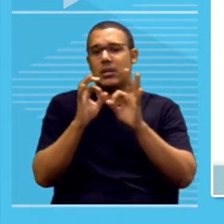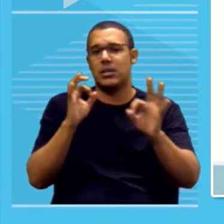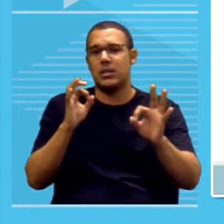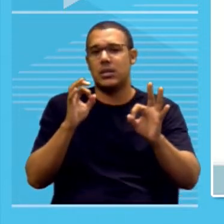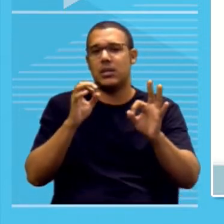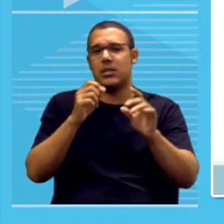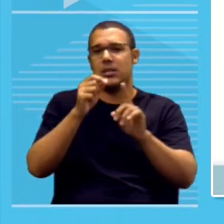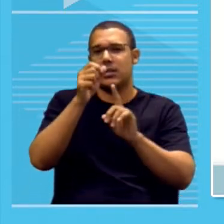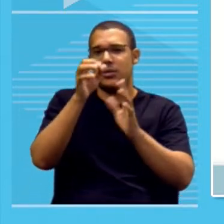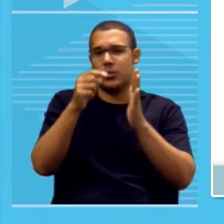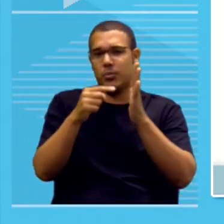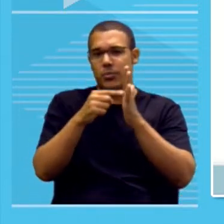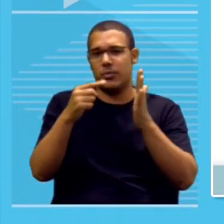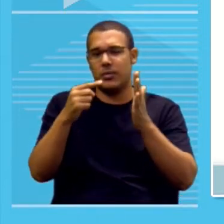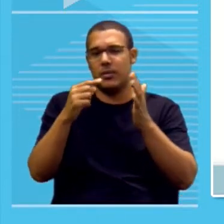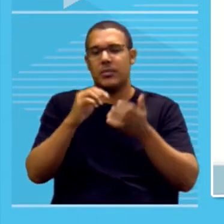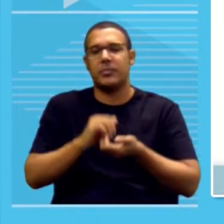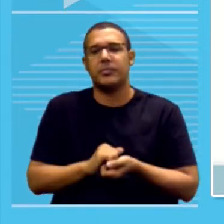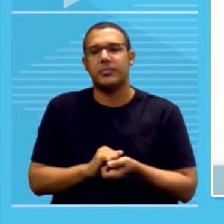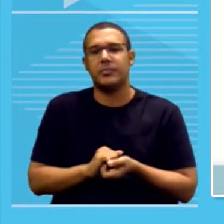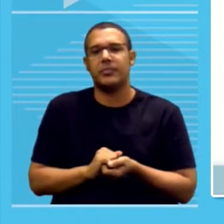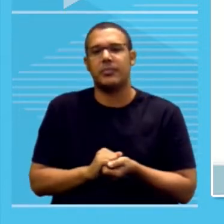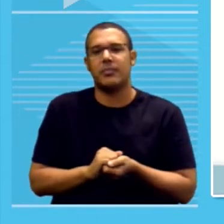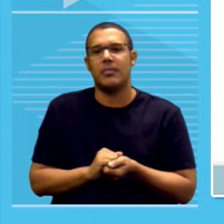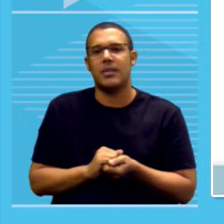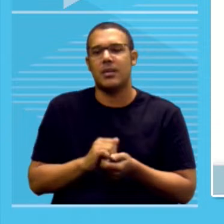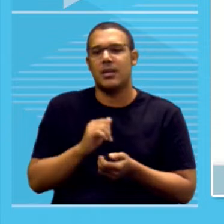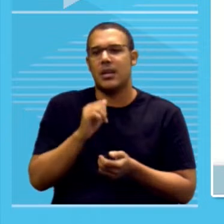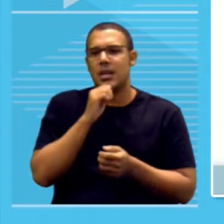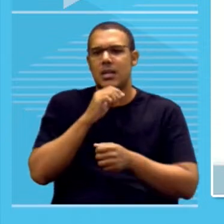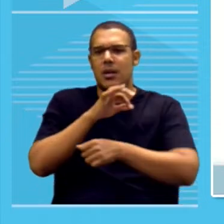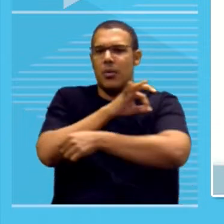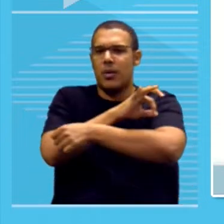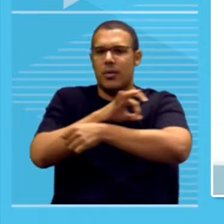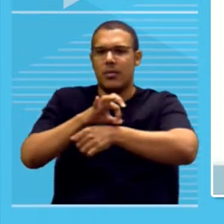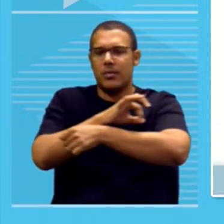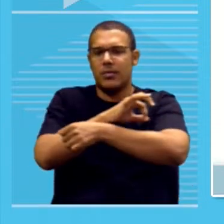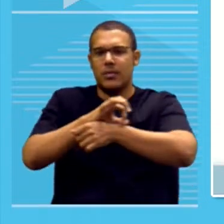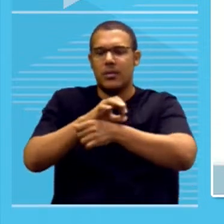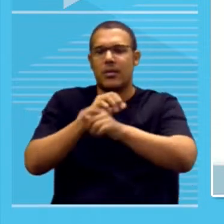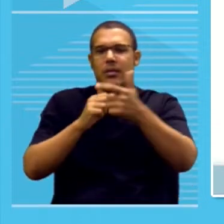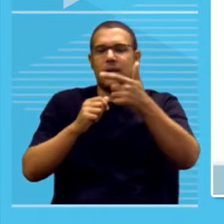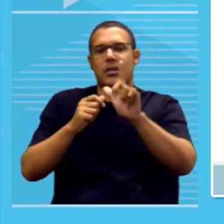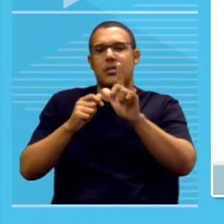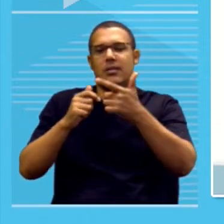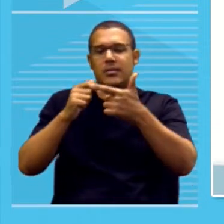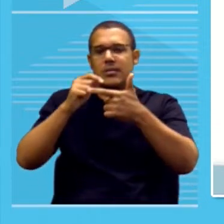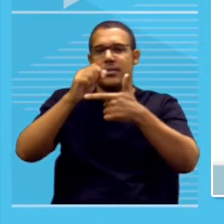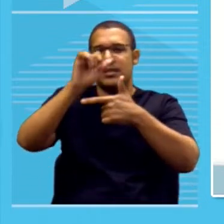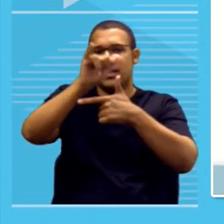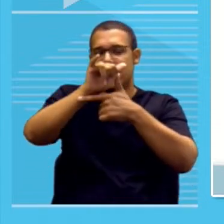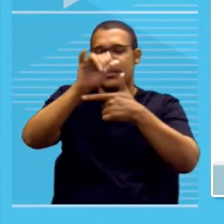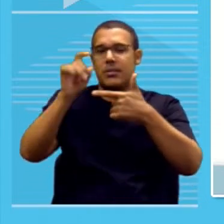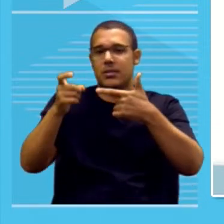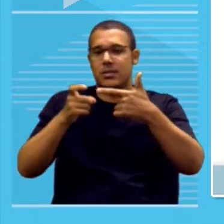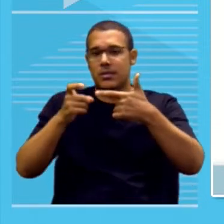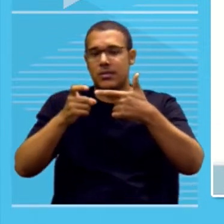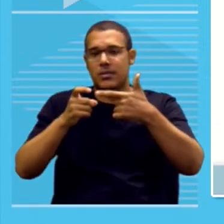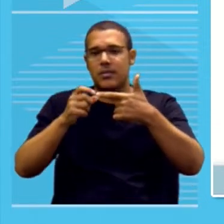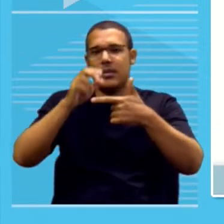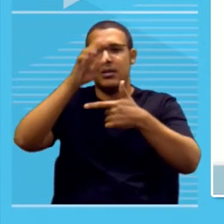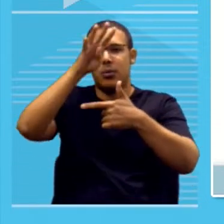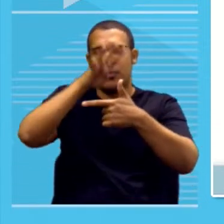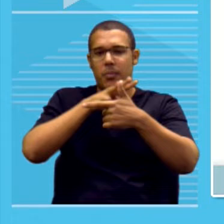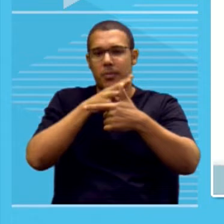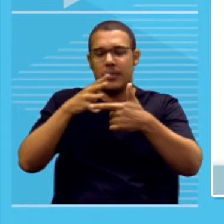eu posso simplesmente pegar uma régua para sair x construir um